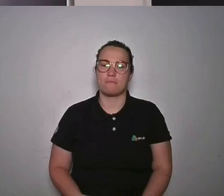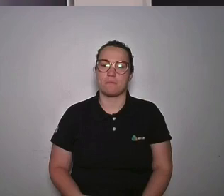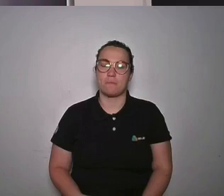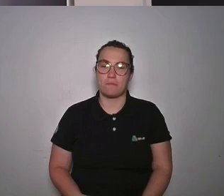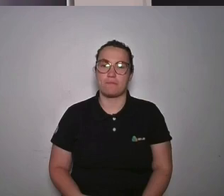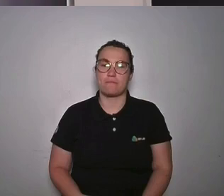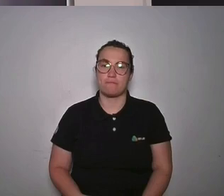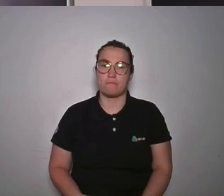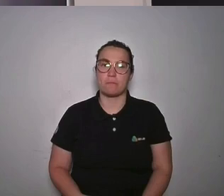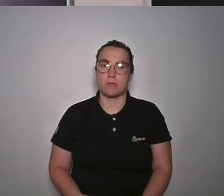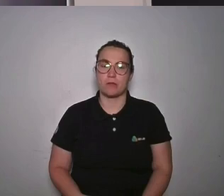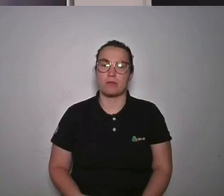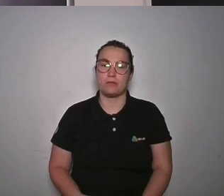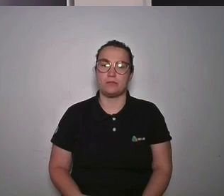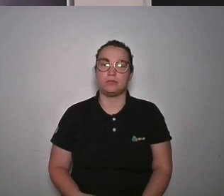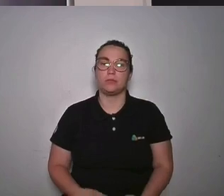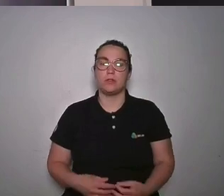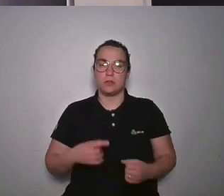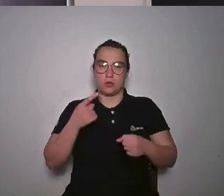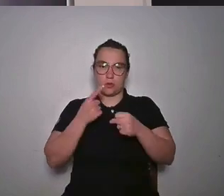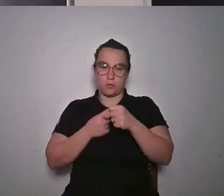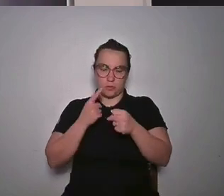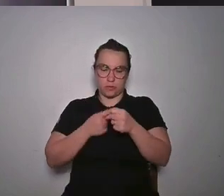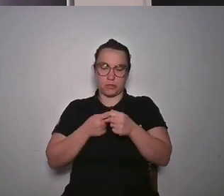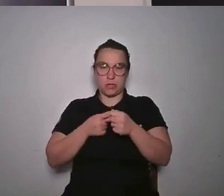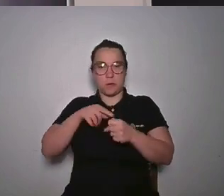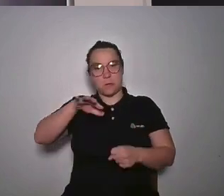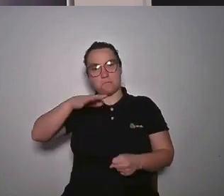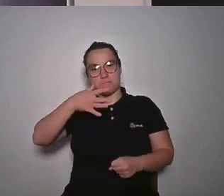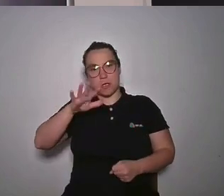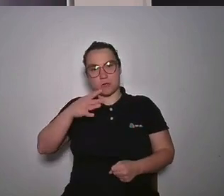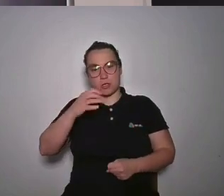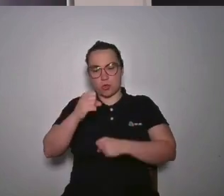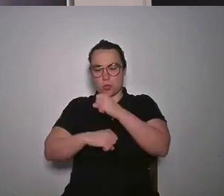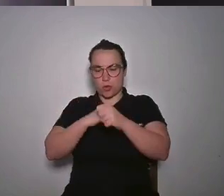pessoal, o município estima gastar o ano que vem